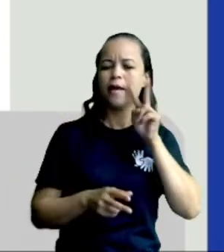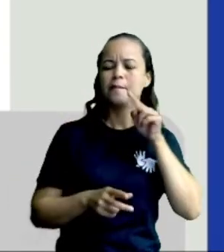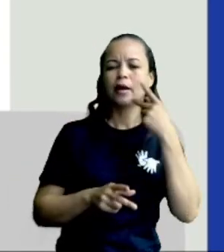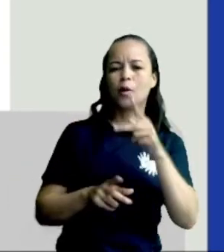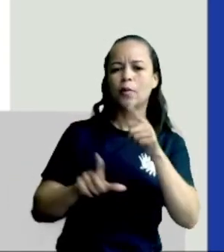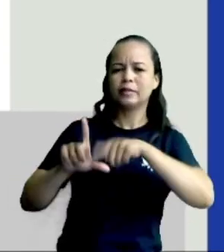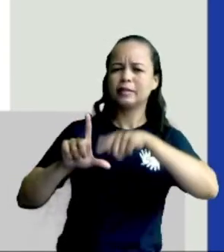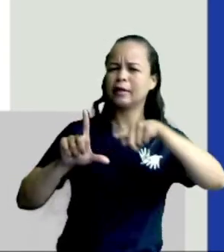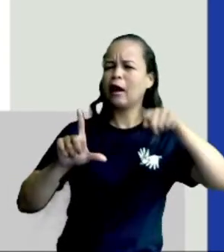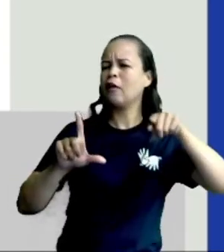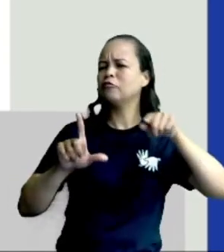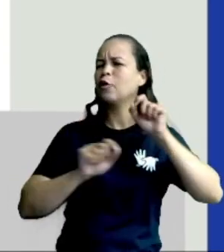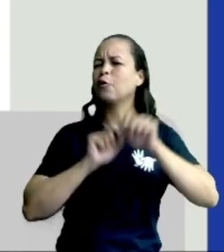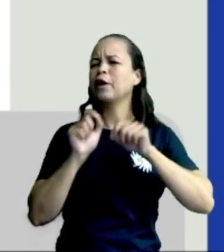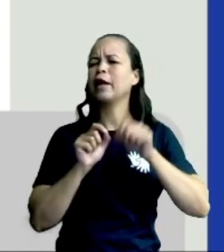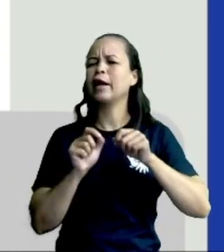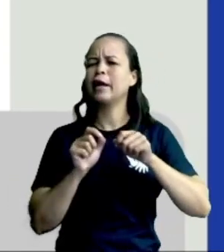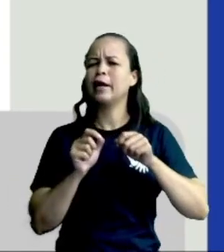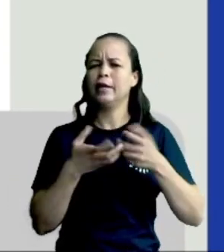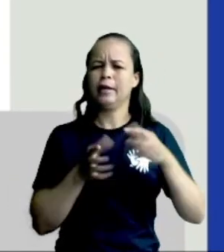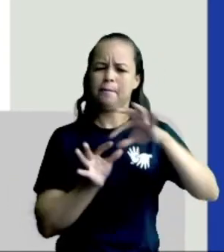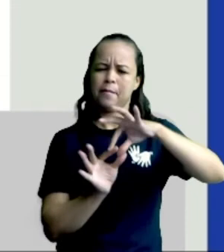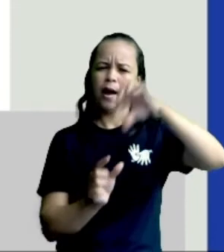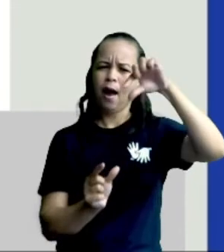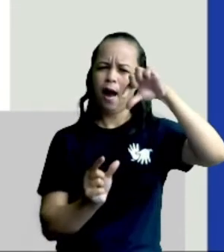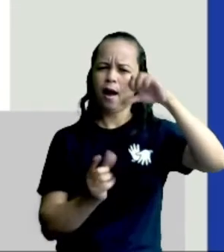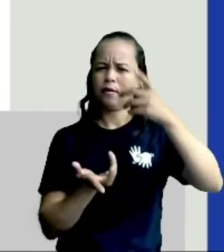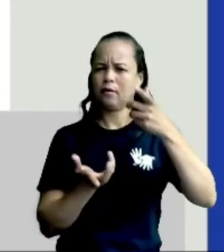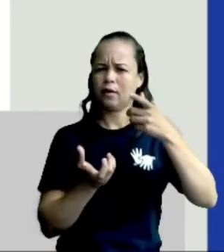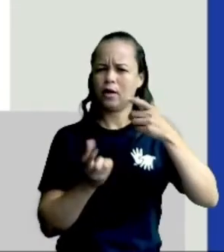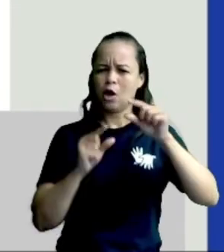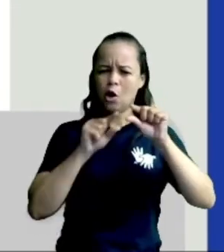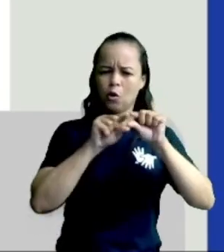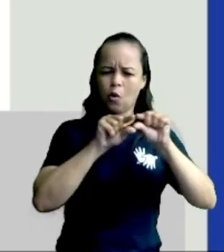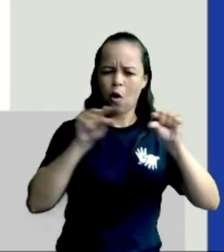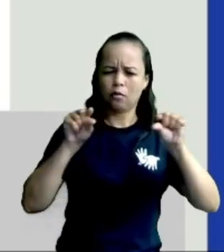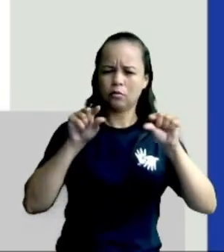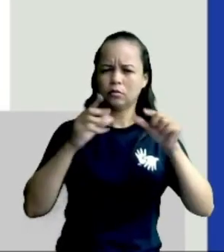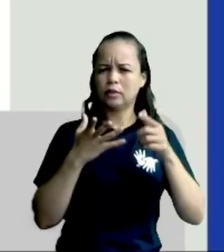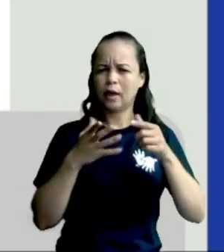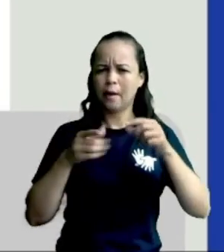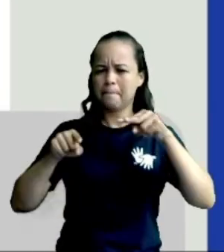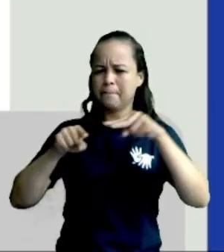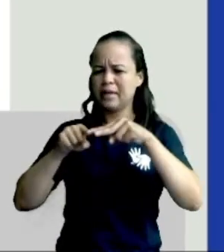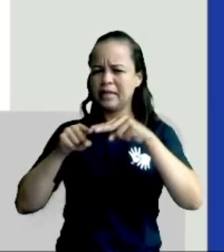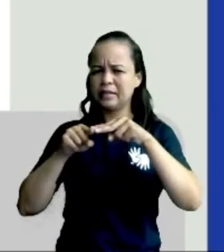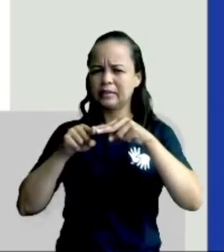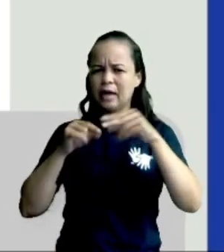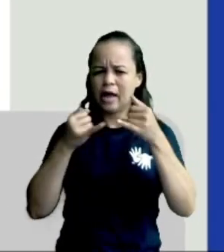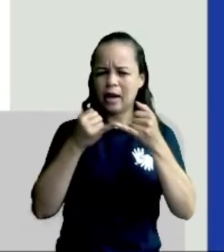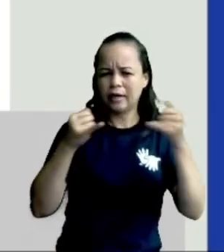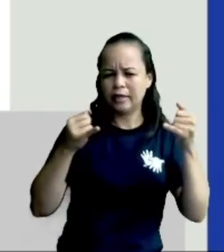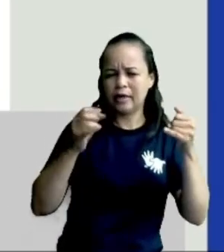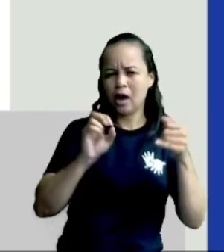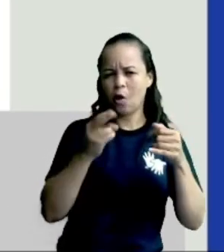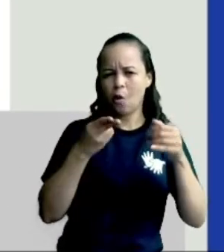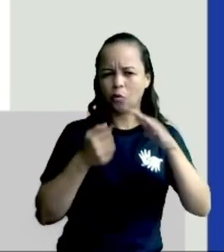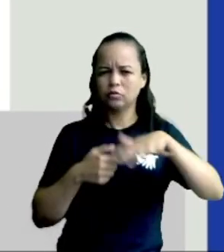de barras? Ele é de colunas? Ele é de pizza? Ele é de linha ou ele é de